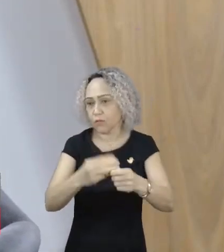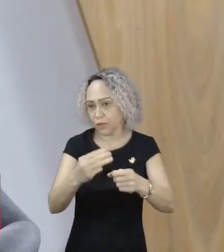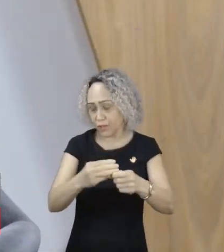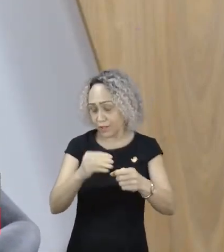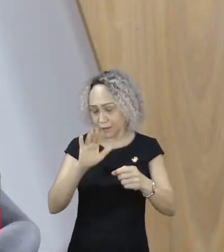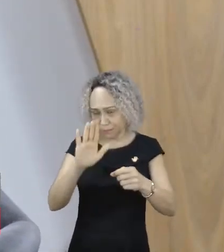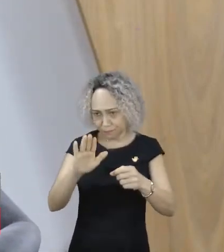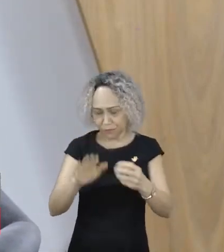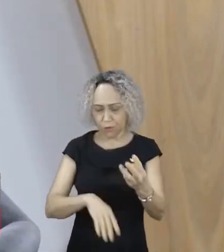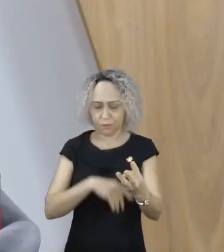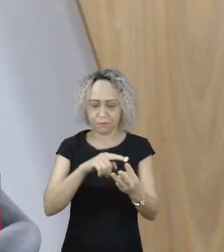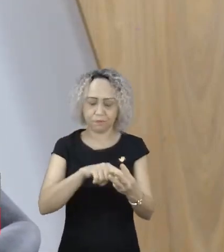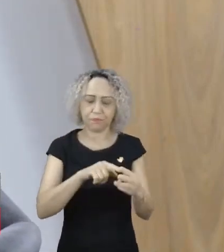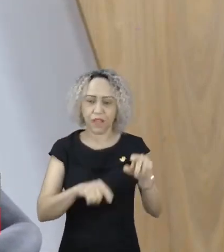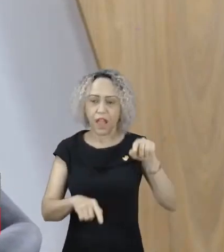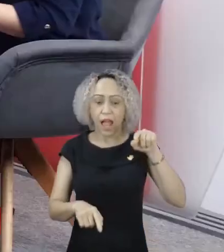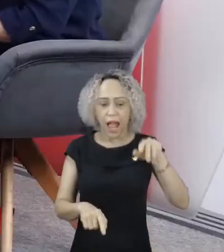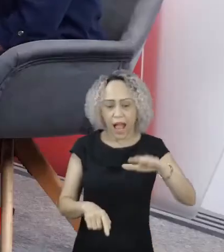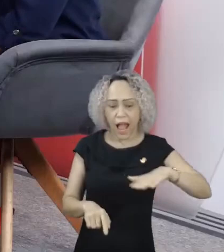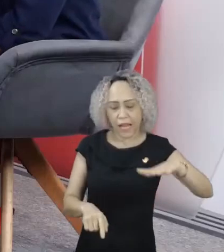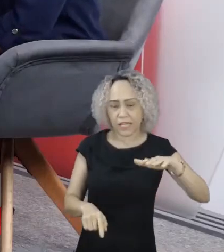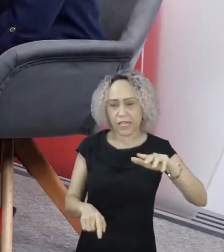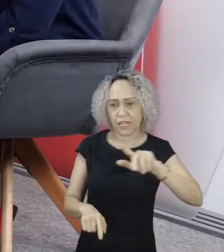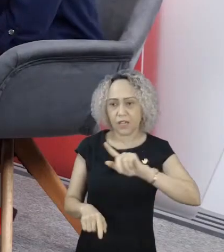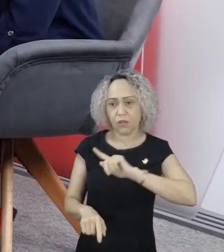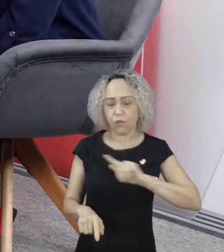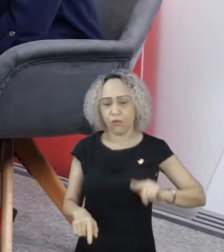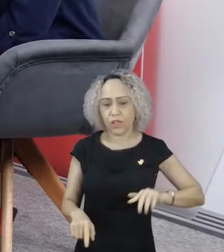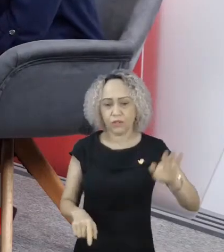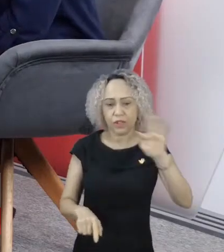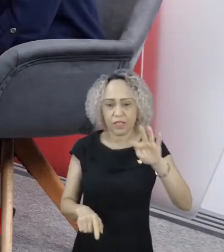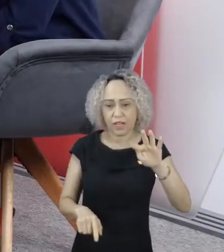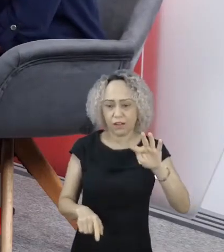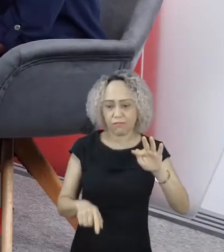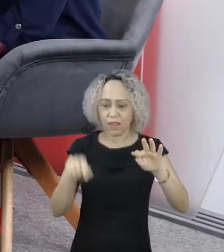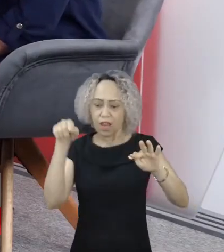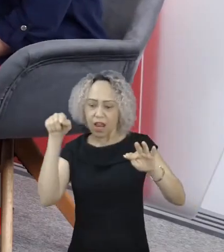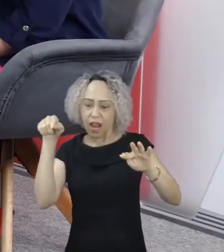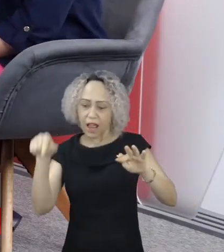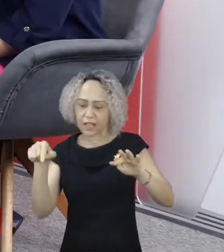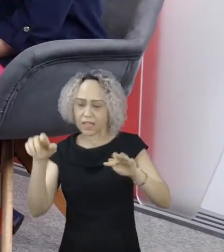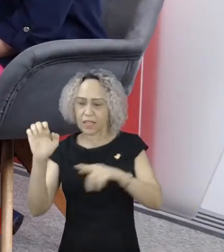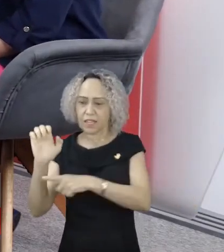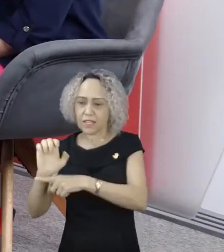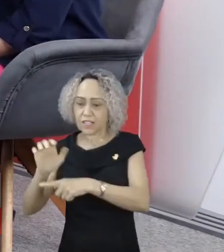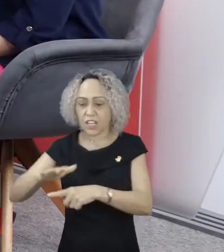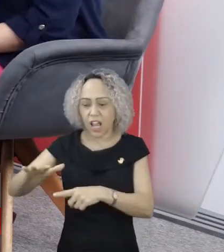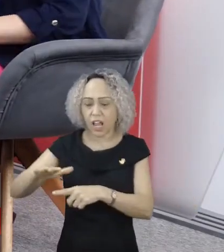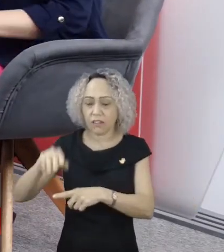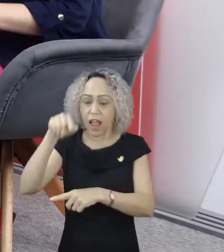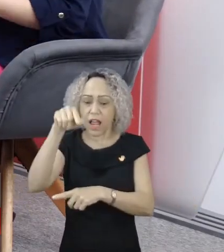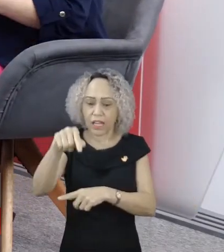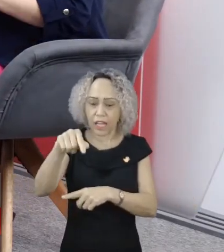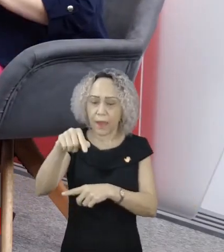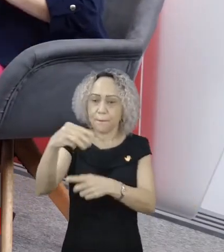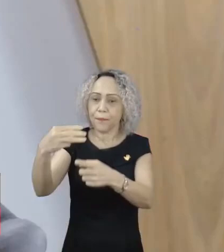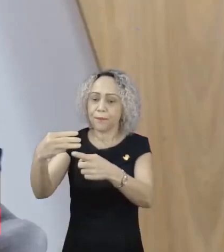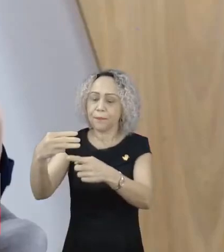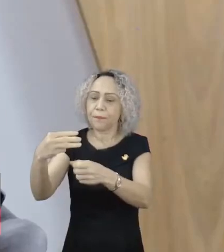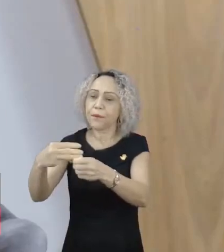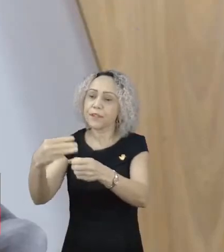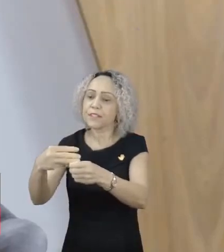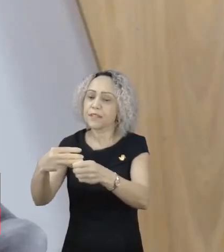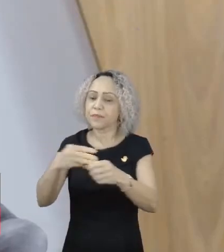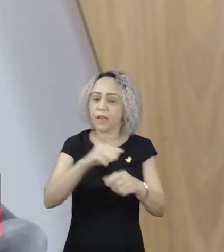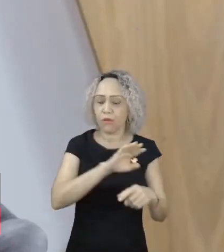gente vai aprender com ele para, no ano que vem, assinar com outros estados também esse Programa Nacional de Gestão e Inovação, que é levar o